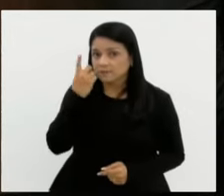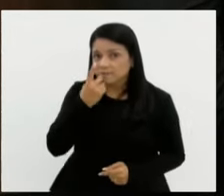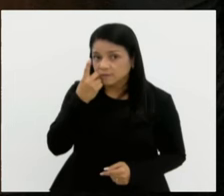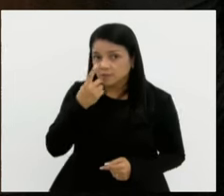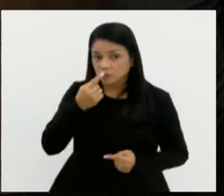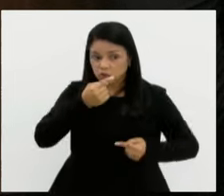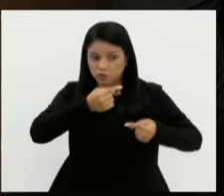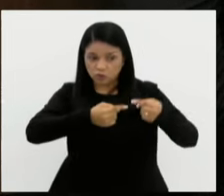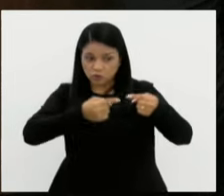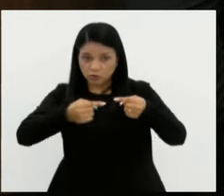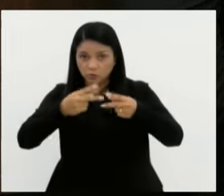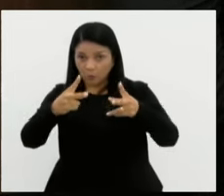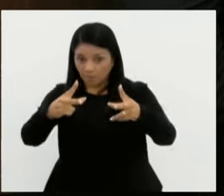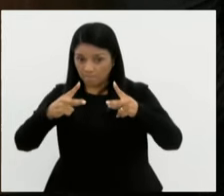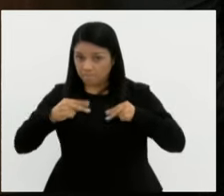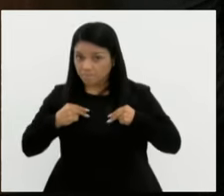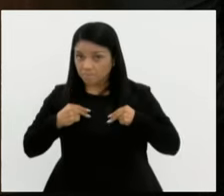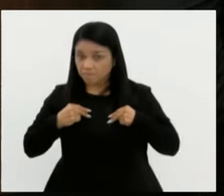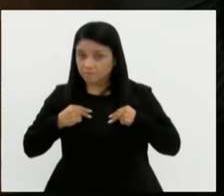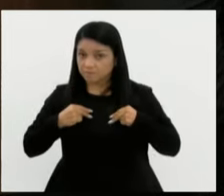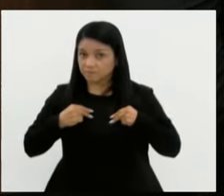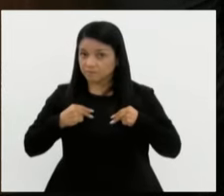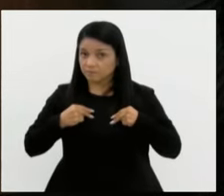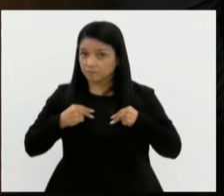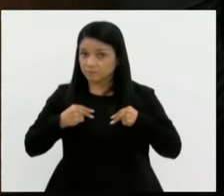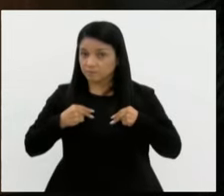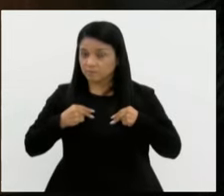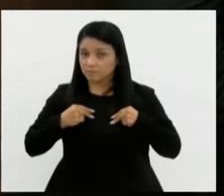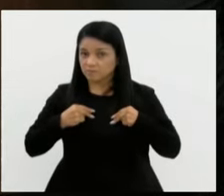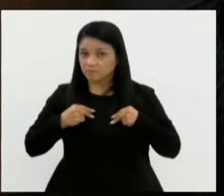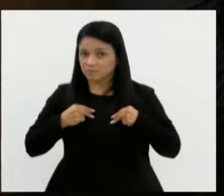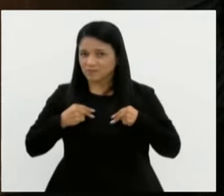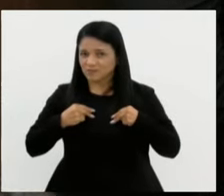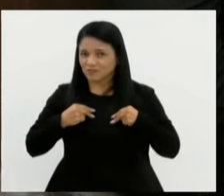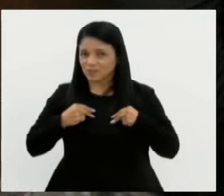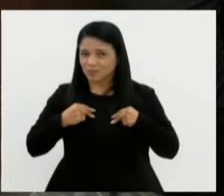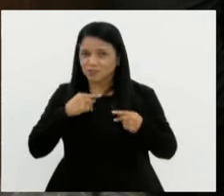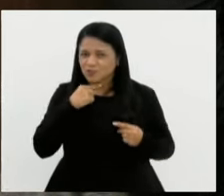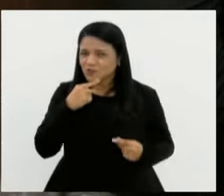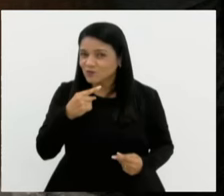discutindo o mérito, não tenham dúvida.